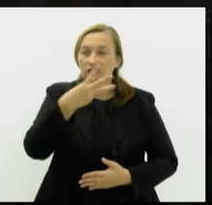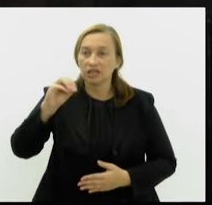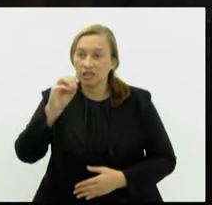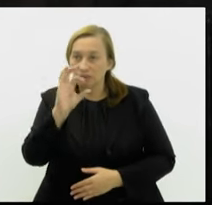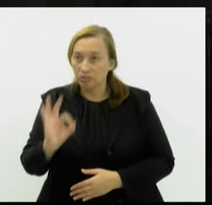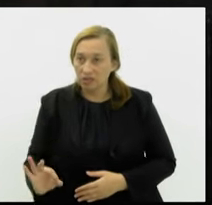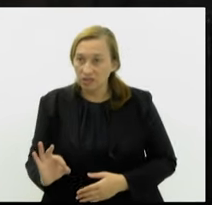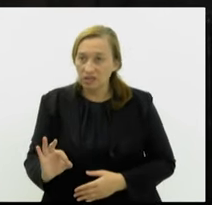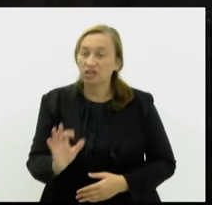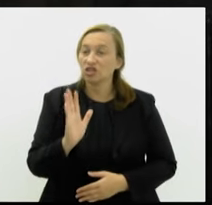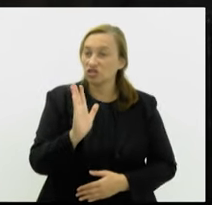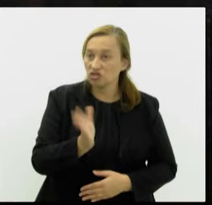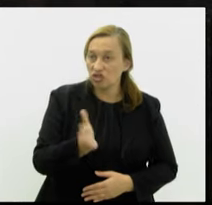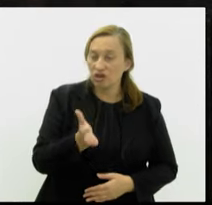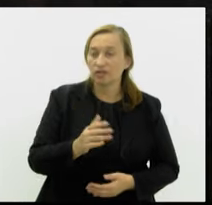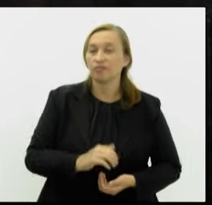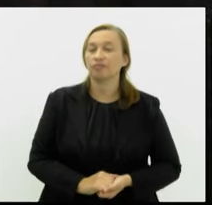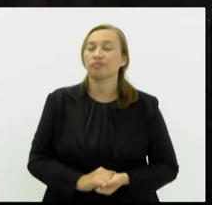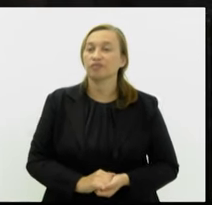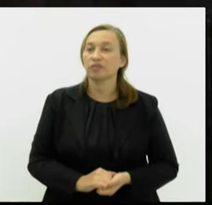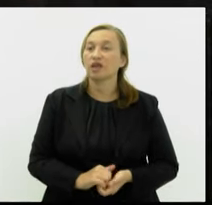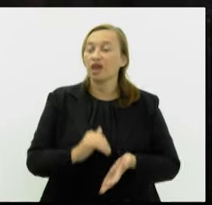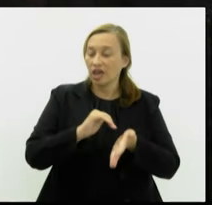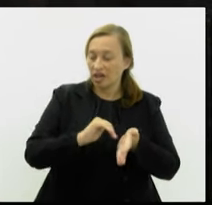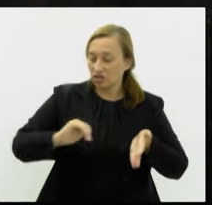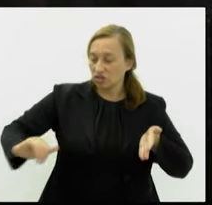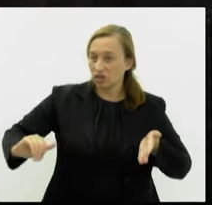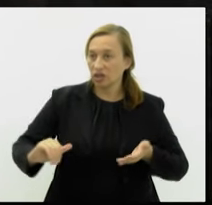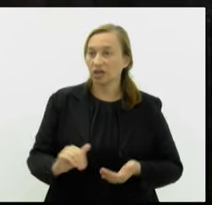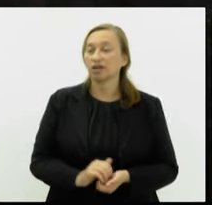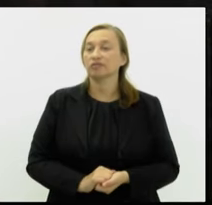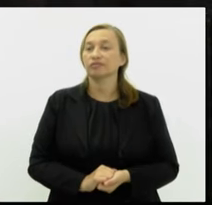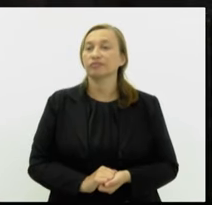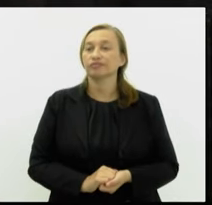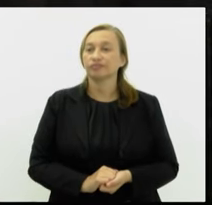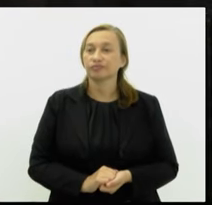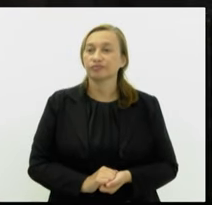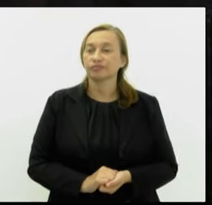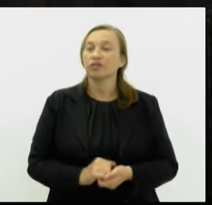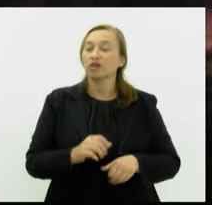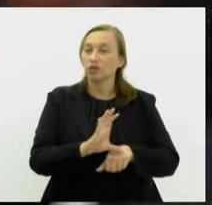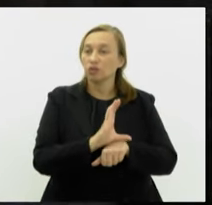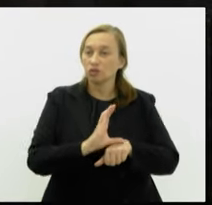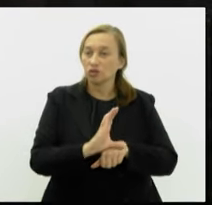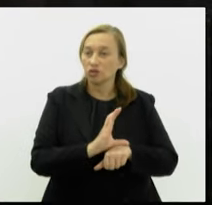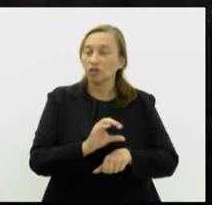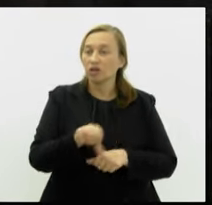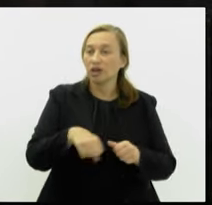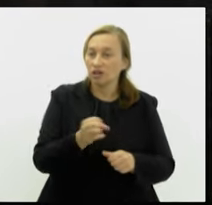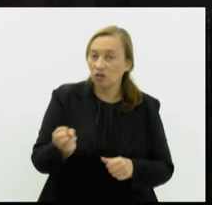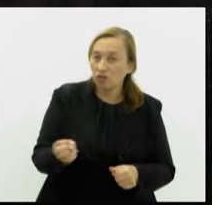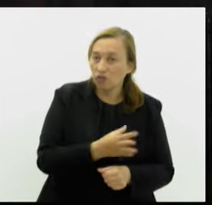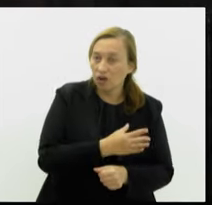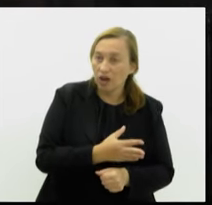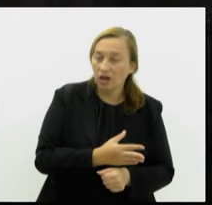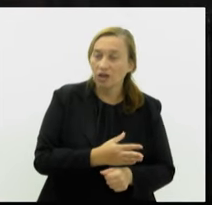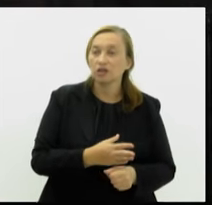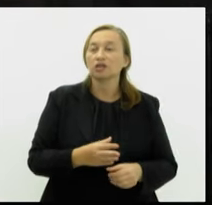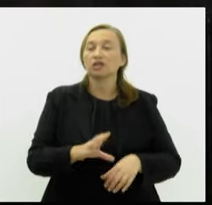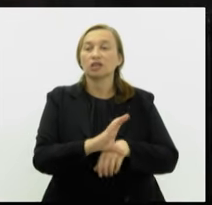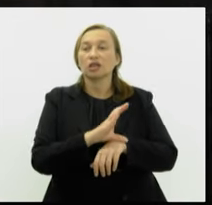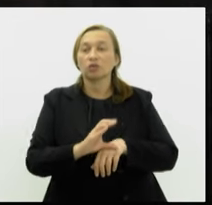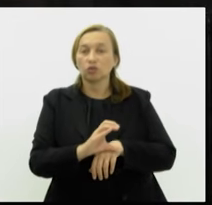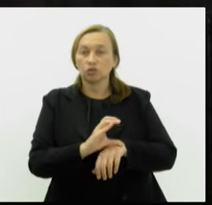na fonte, é retirado dele, por dispositivo constitucional que foi renovado da